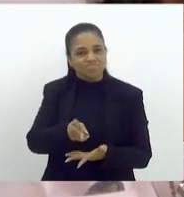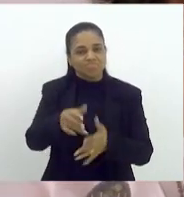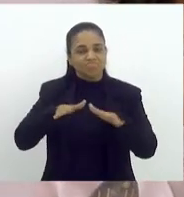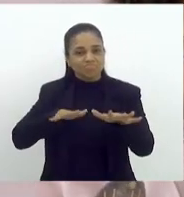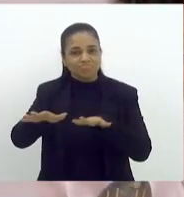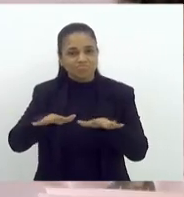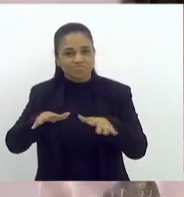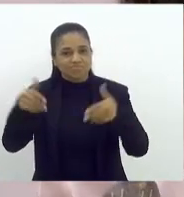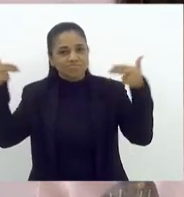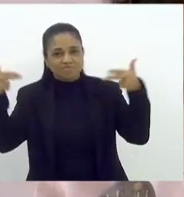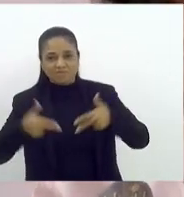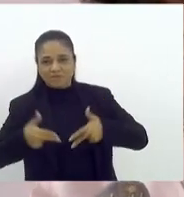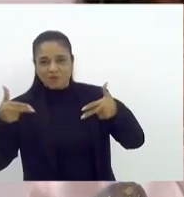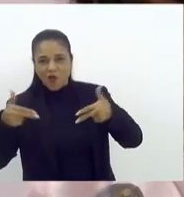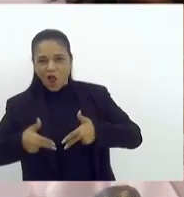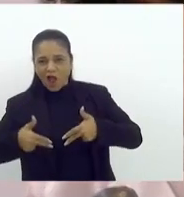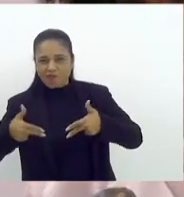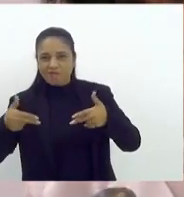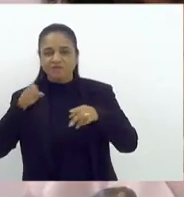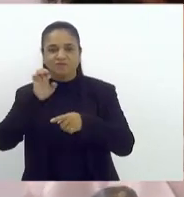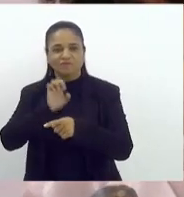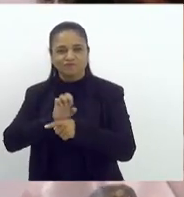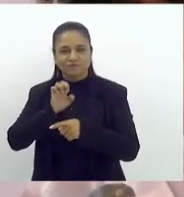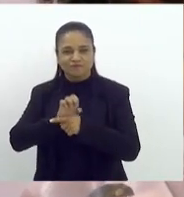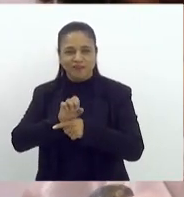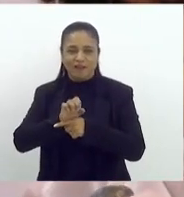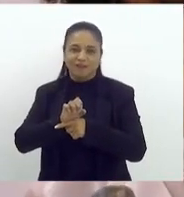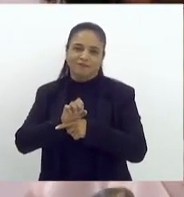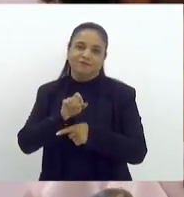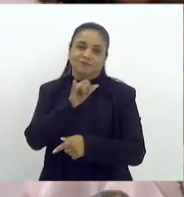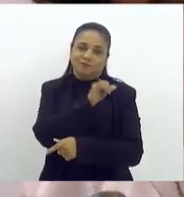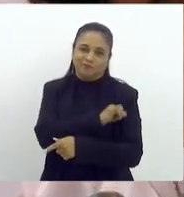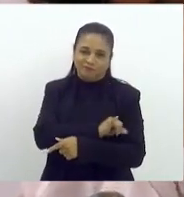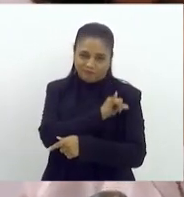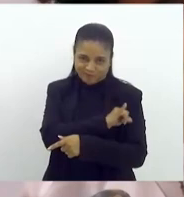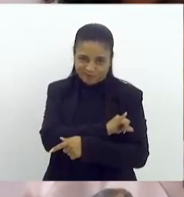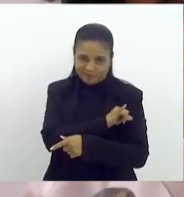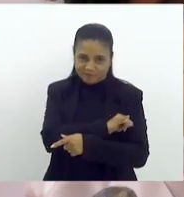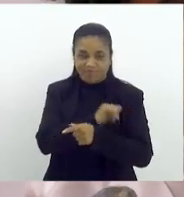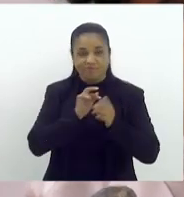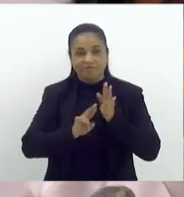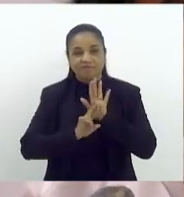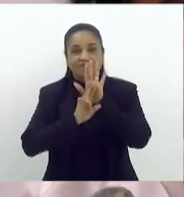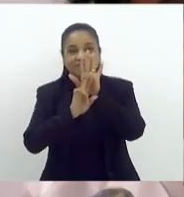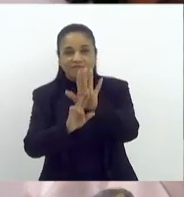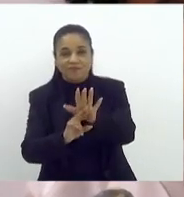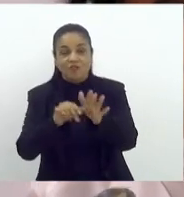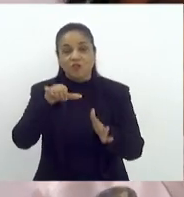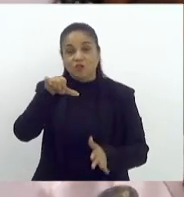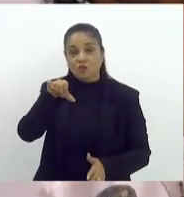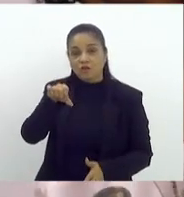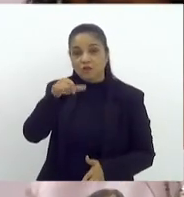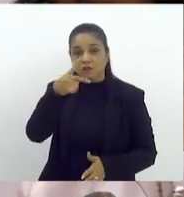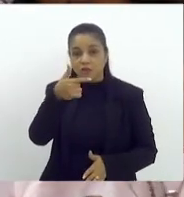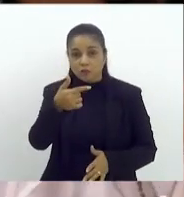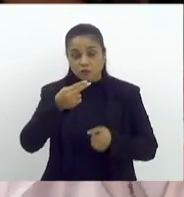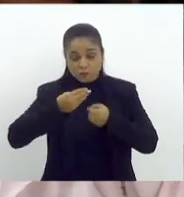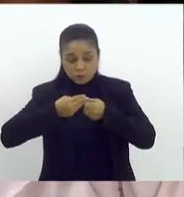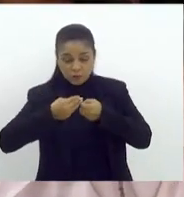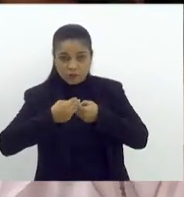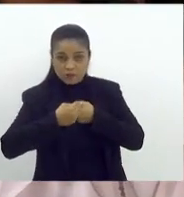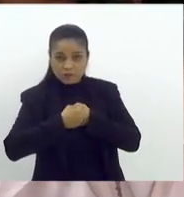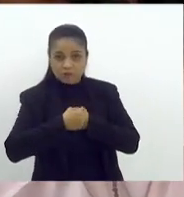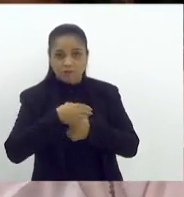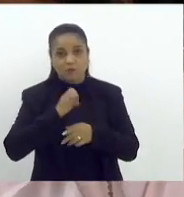hip hop do Estado do Rio de Janeiro podendo assim dizer representando 92 municípios